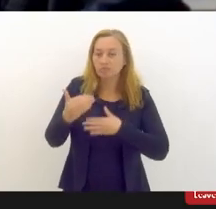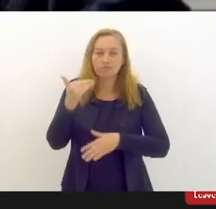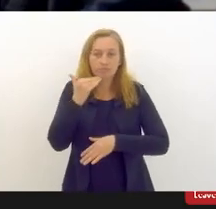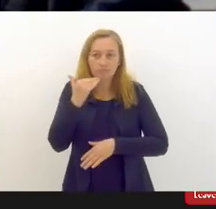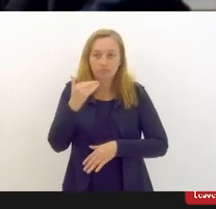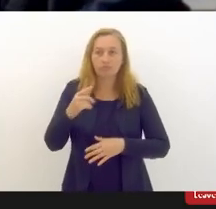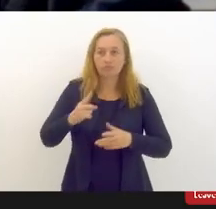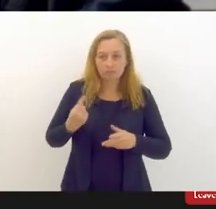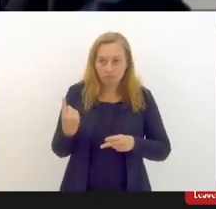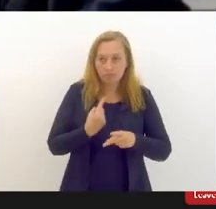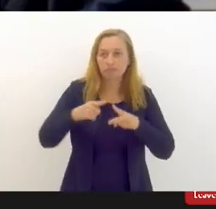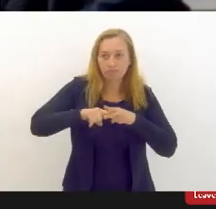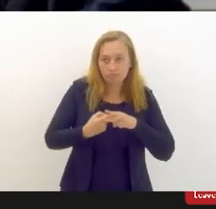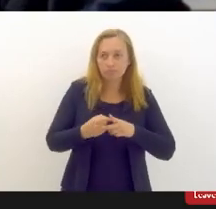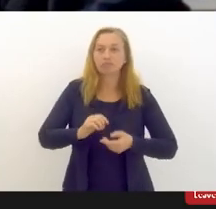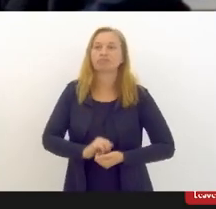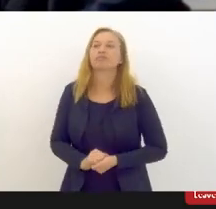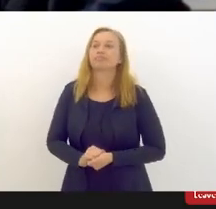corrigir.